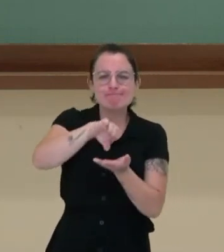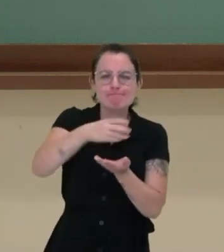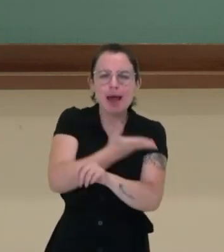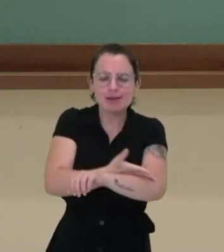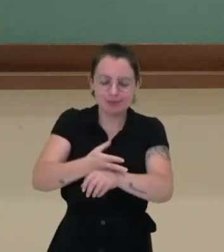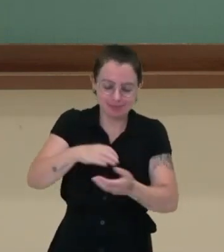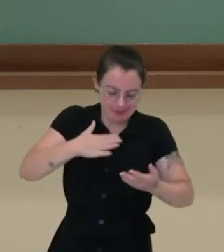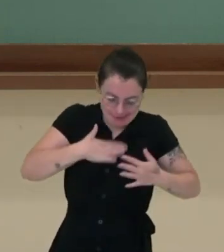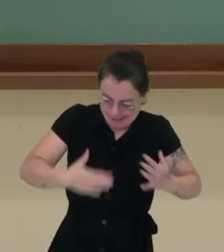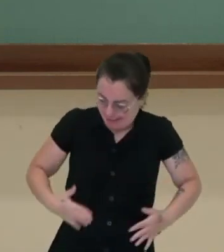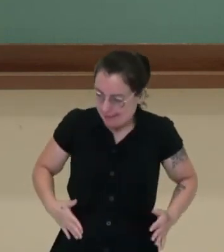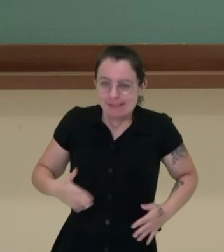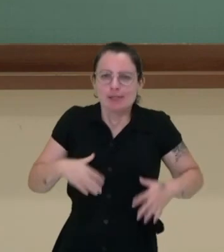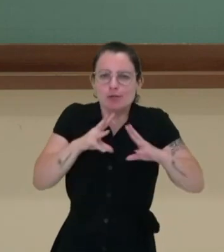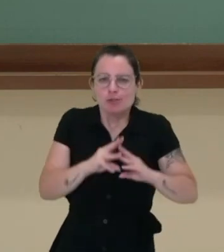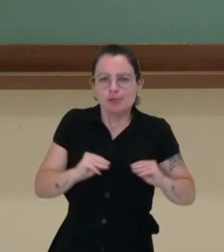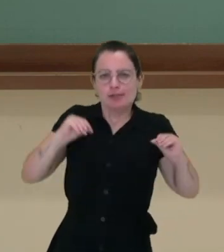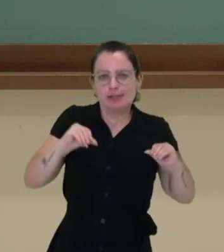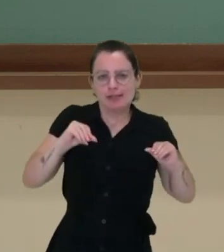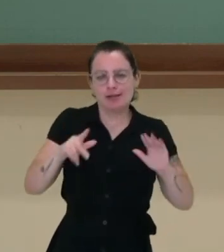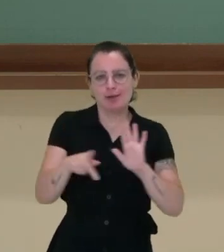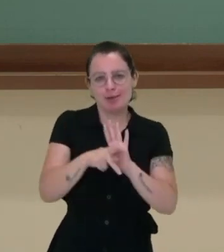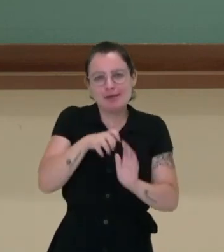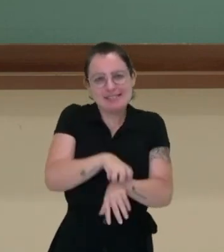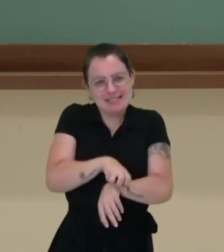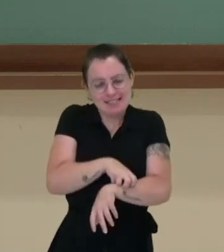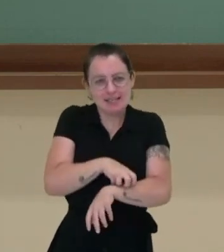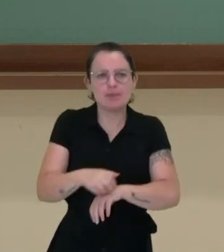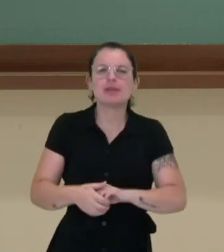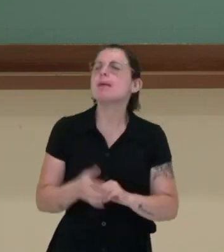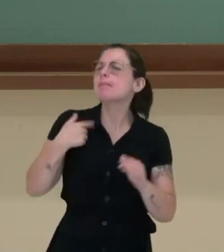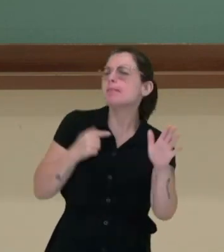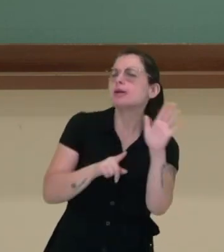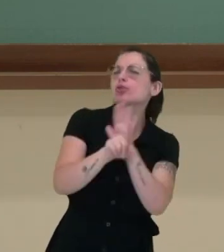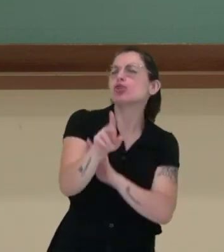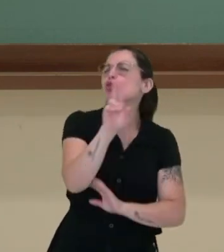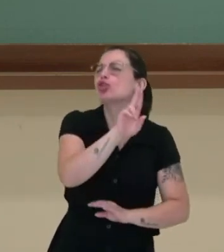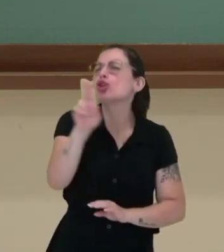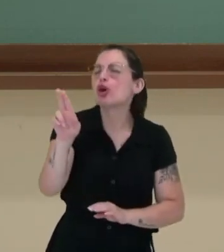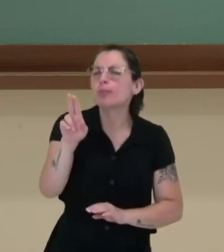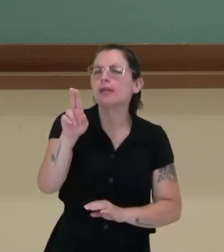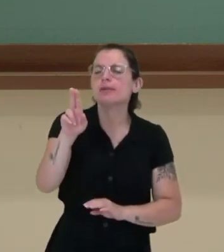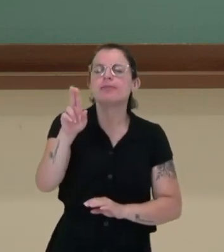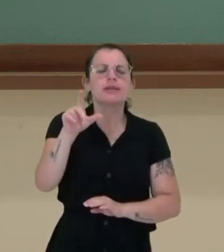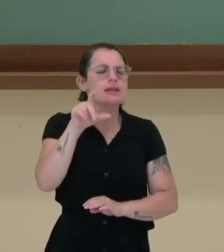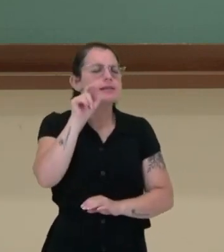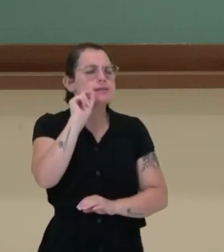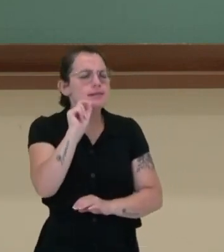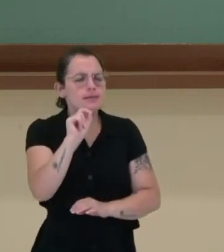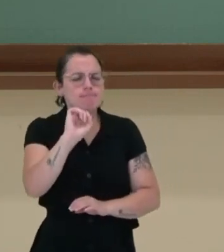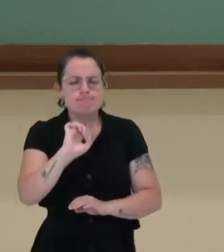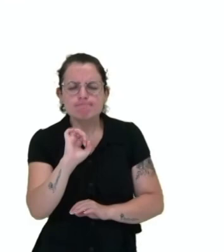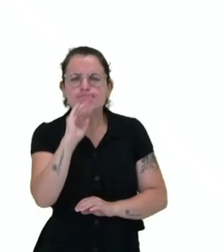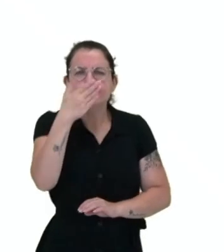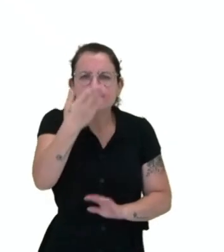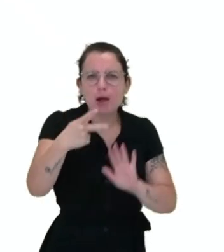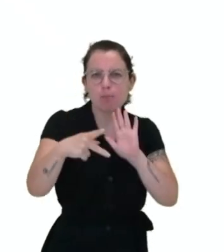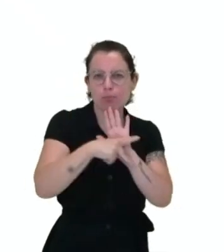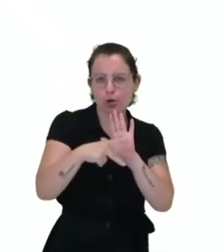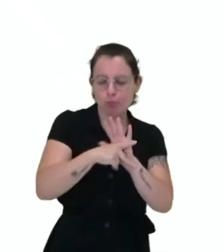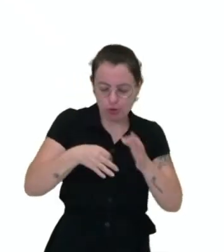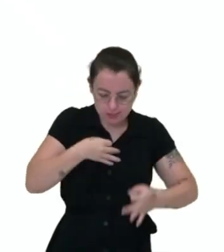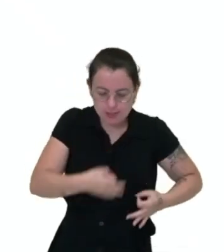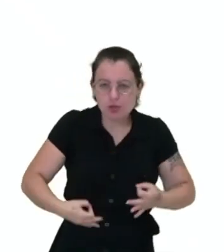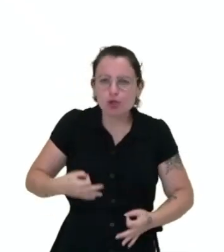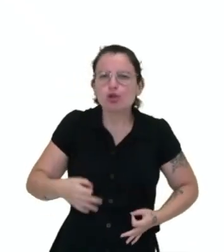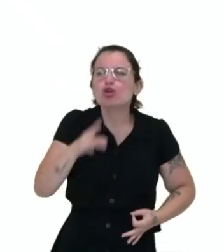lá para poder diminuir a coceira. Mas a pergunta é, qual é o nome do agente etiológico da